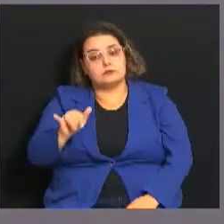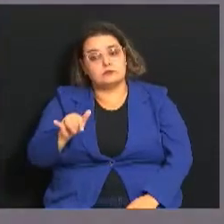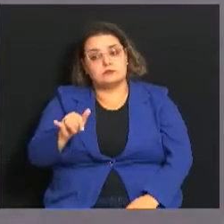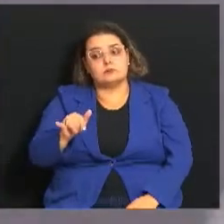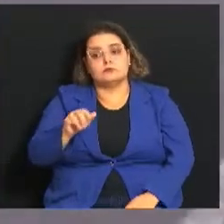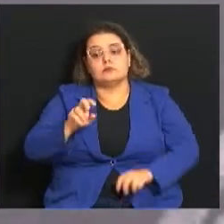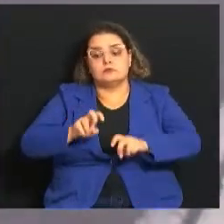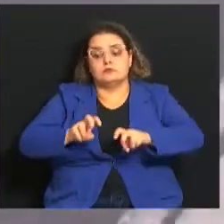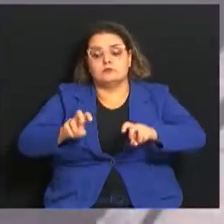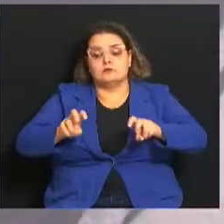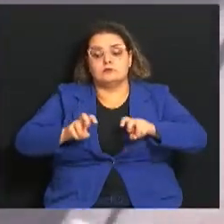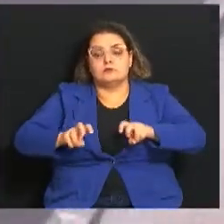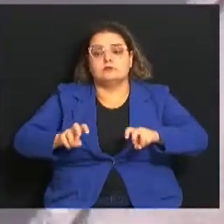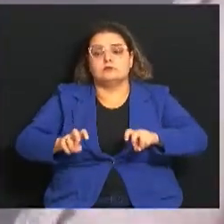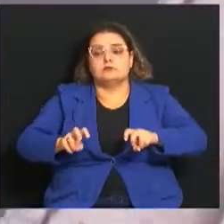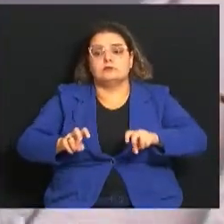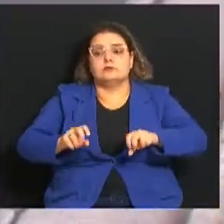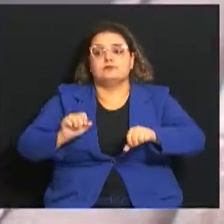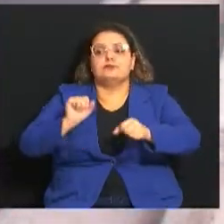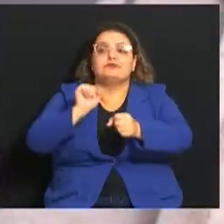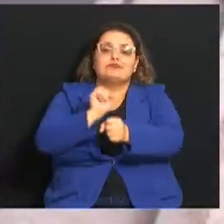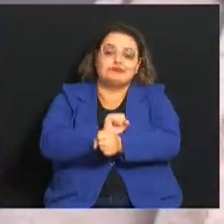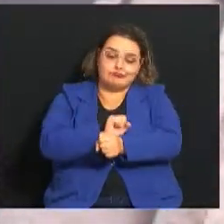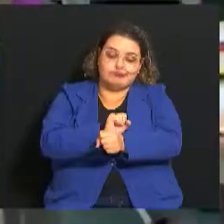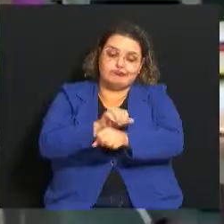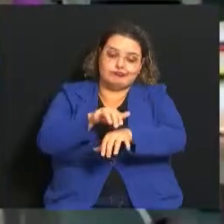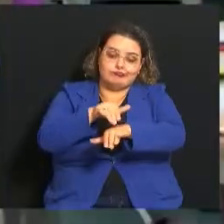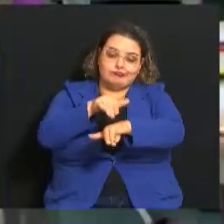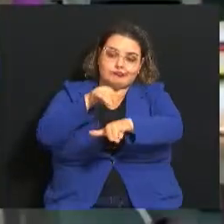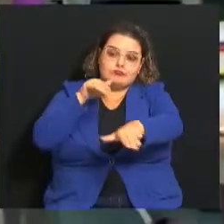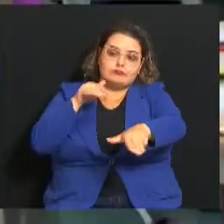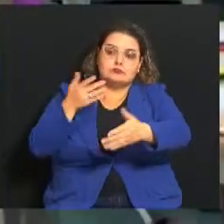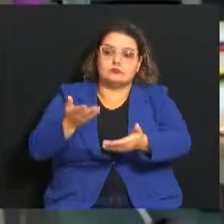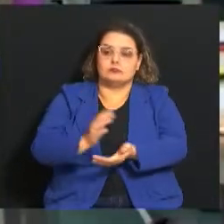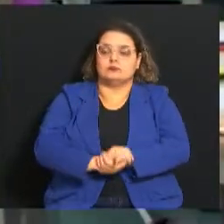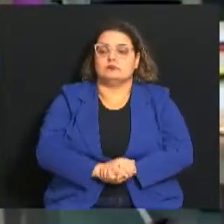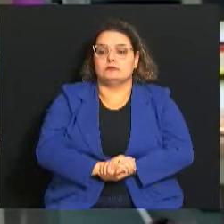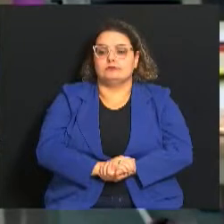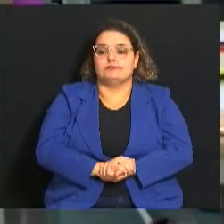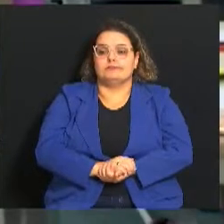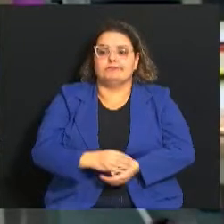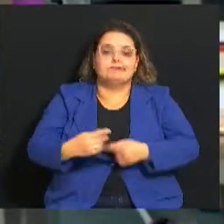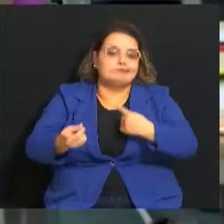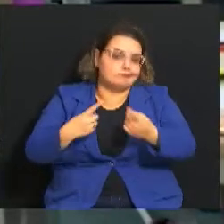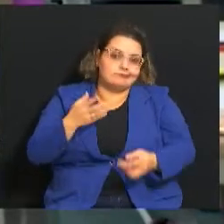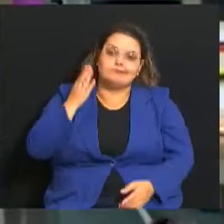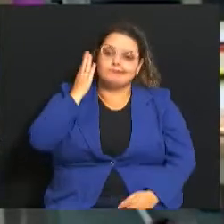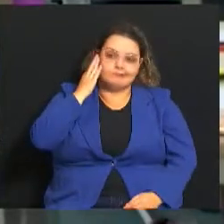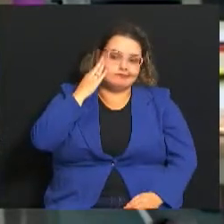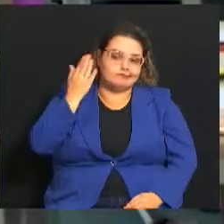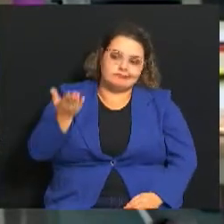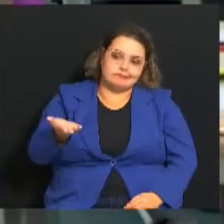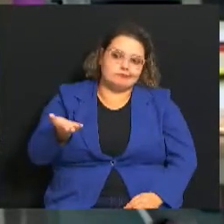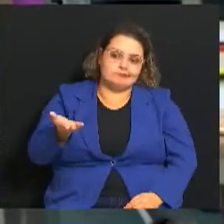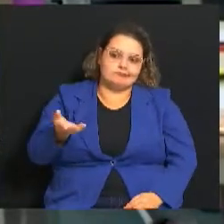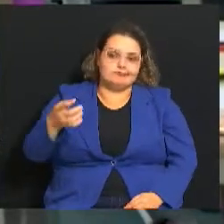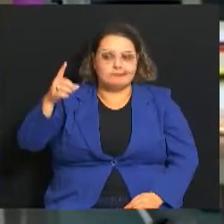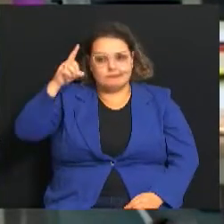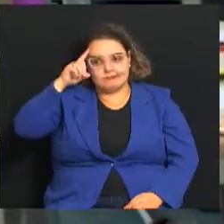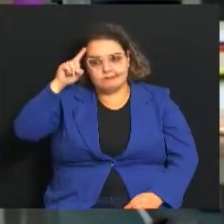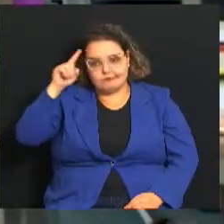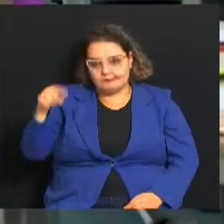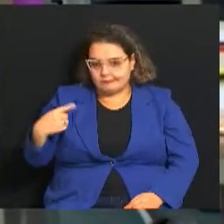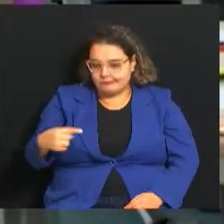passageiros fiquem presos no congestionamento. Trânsito, você sabe que dia a dia só vai